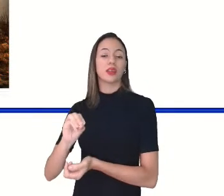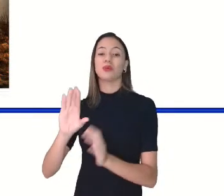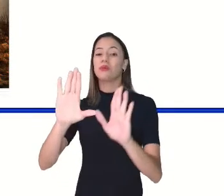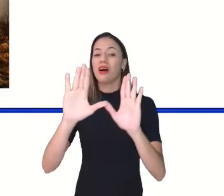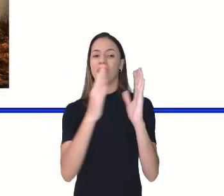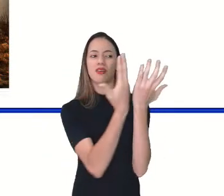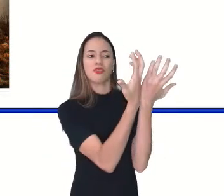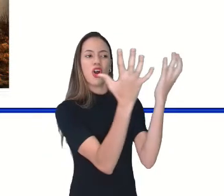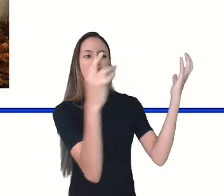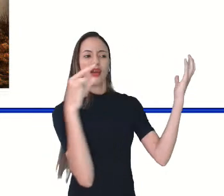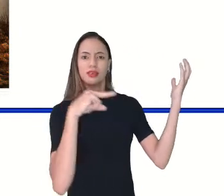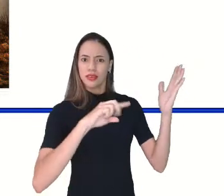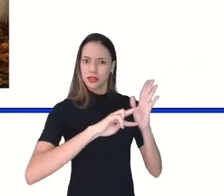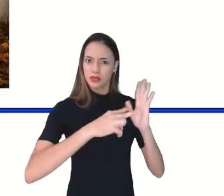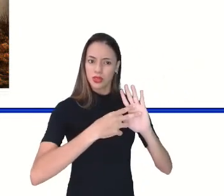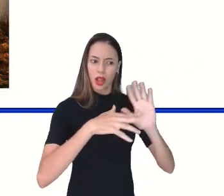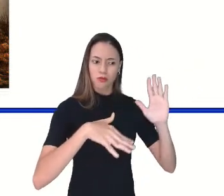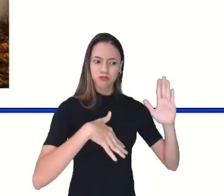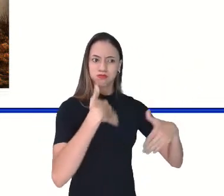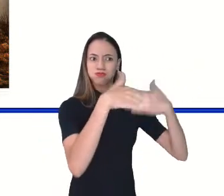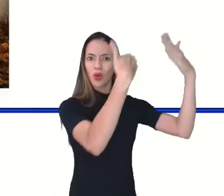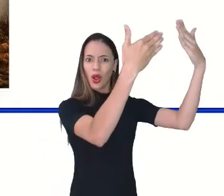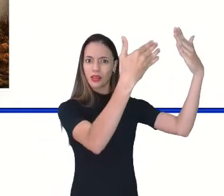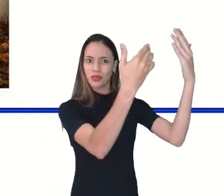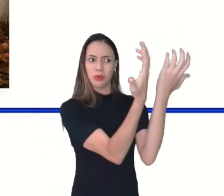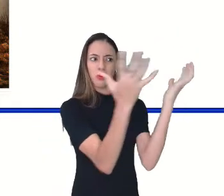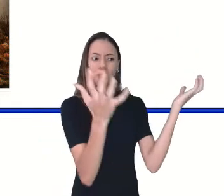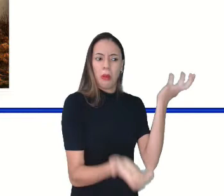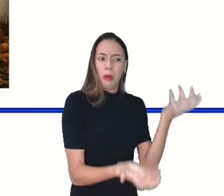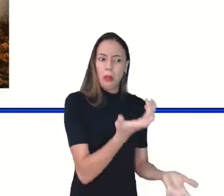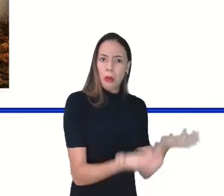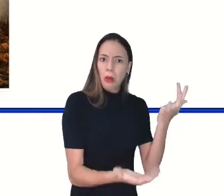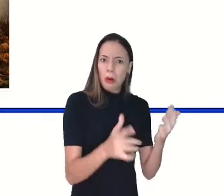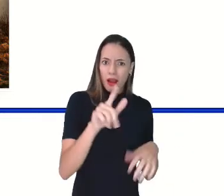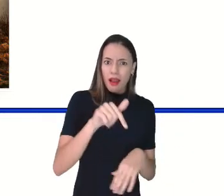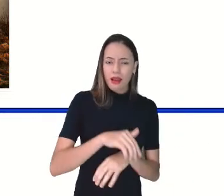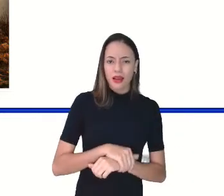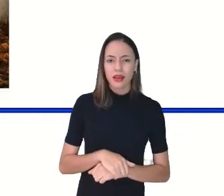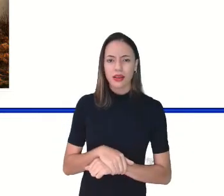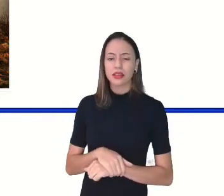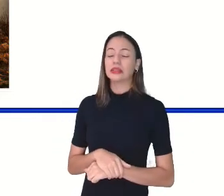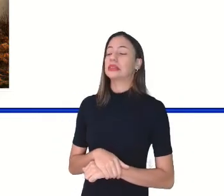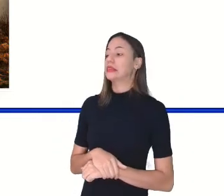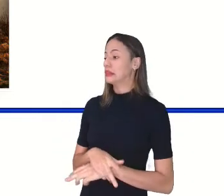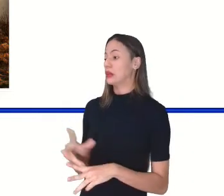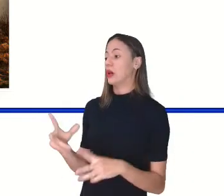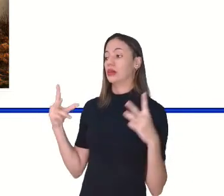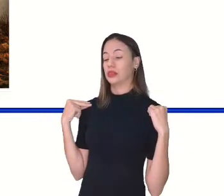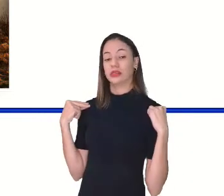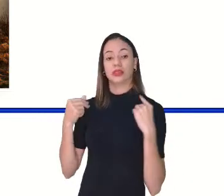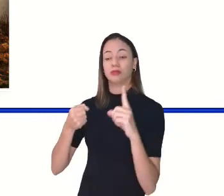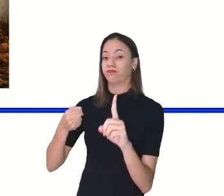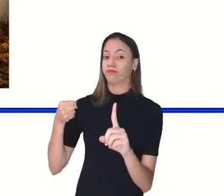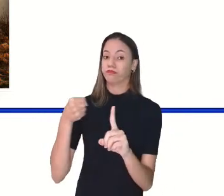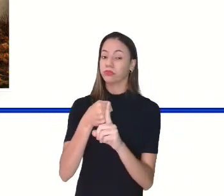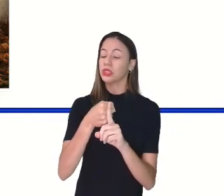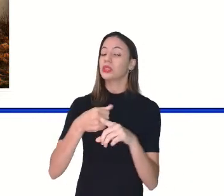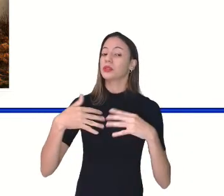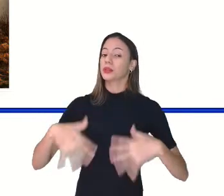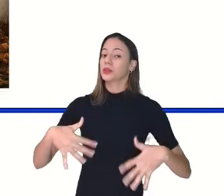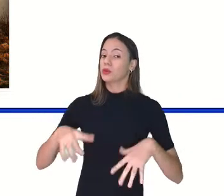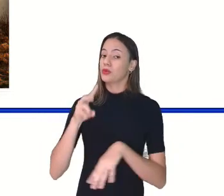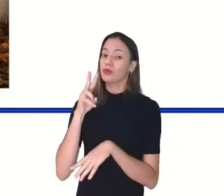pegando fogo, é progresso, é? Eita, será que é isso mesmo? E aí, Poxa, professora essa Vanessa? imagem é bem impactante, né? Bem forte